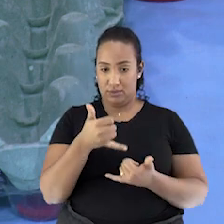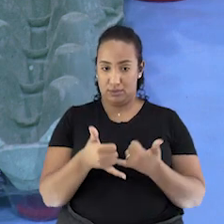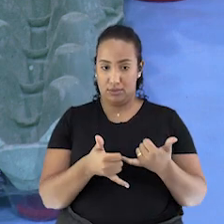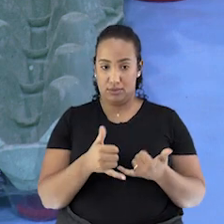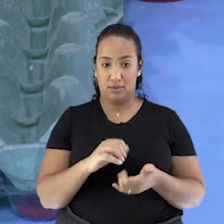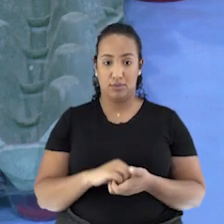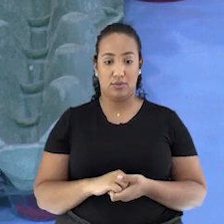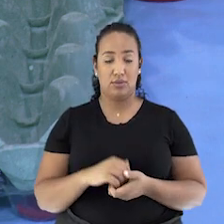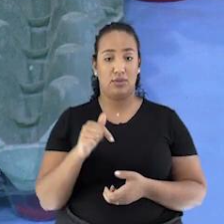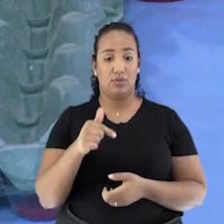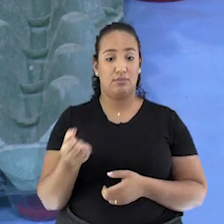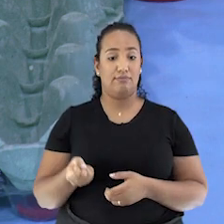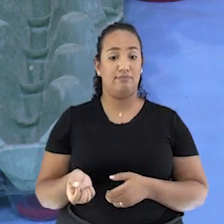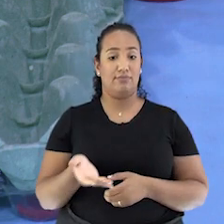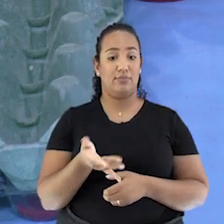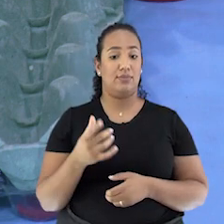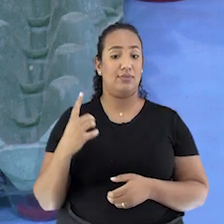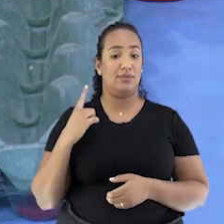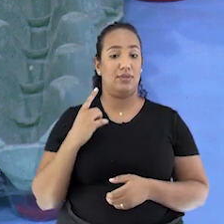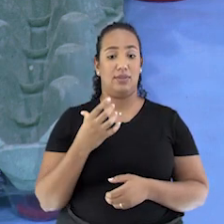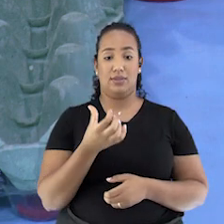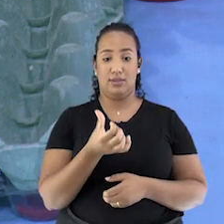Só que aqui nós temos